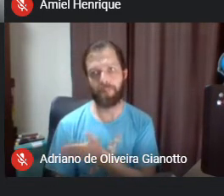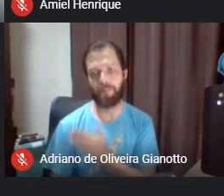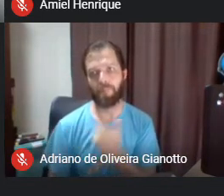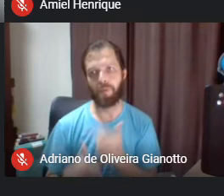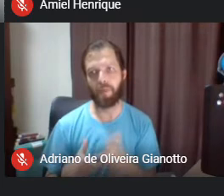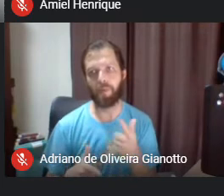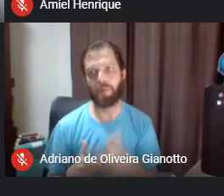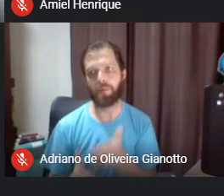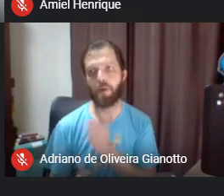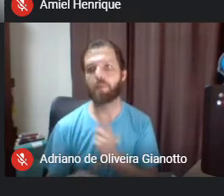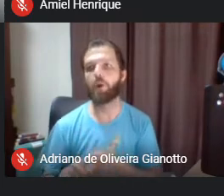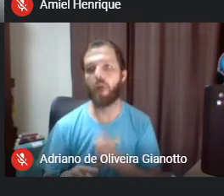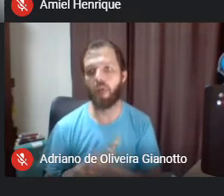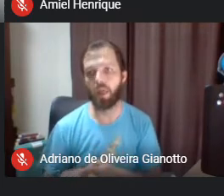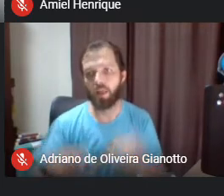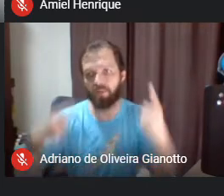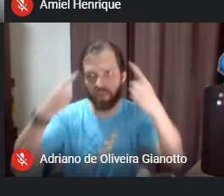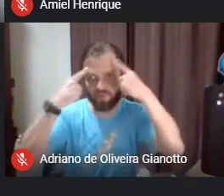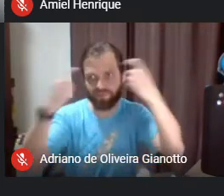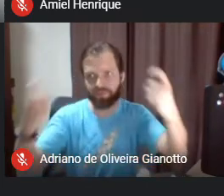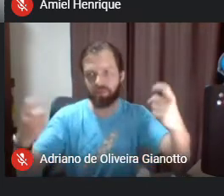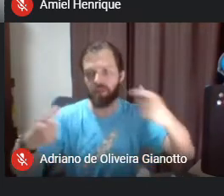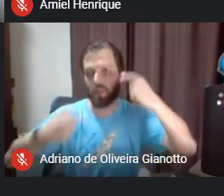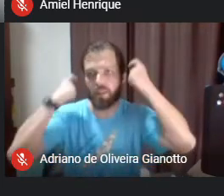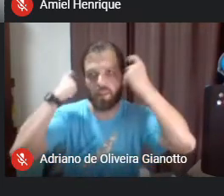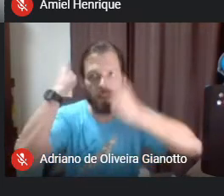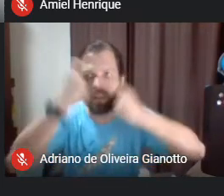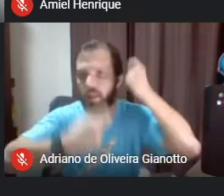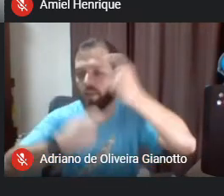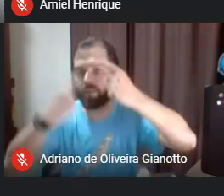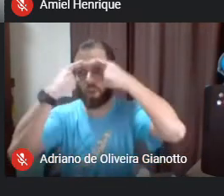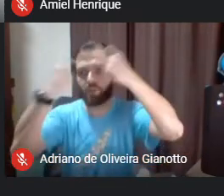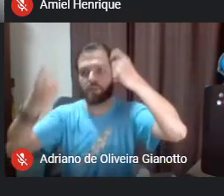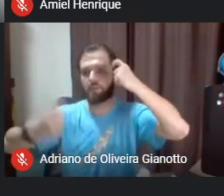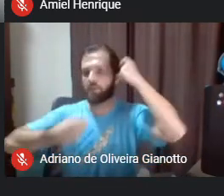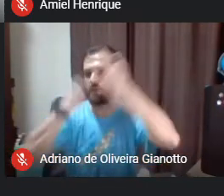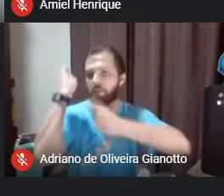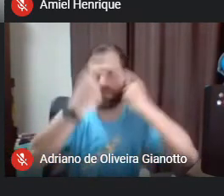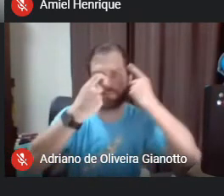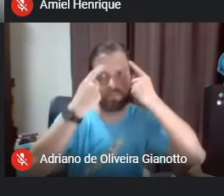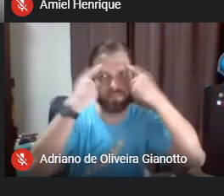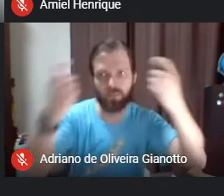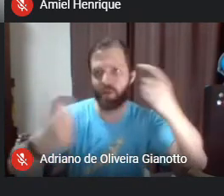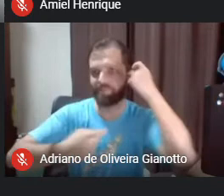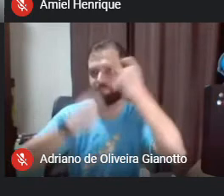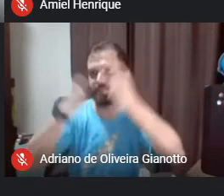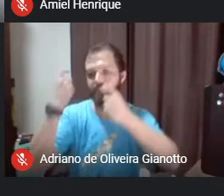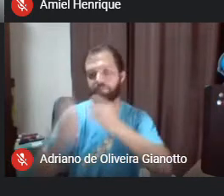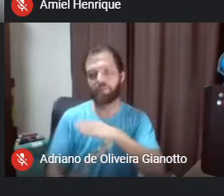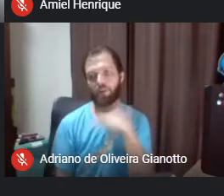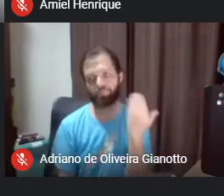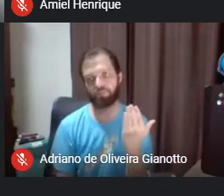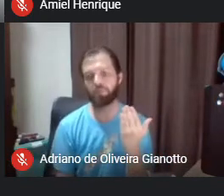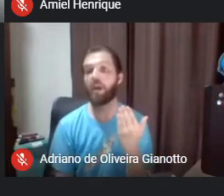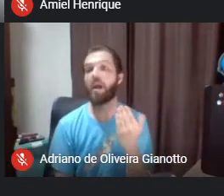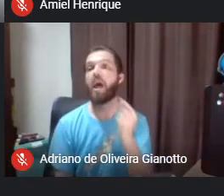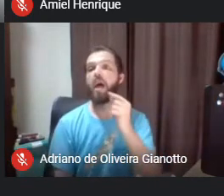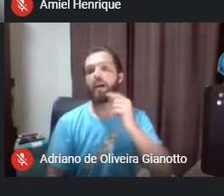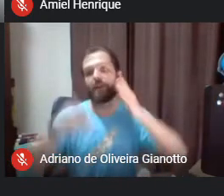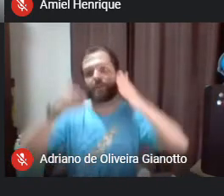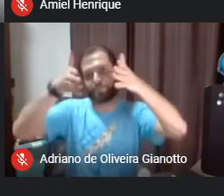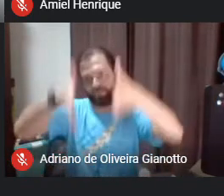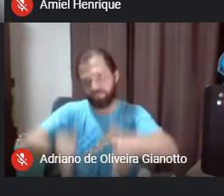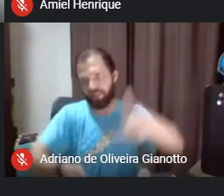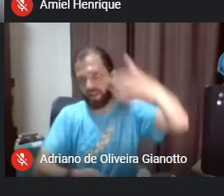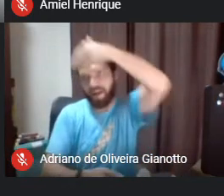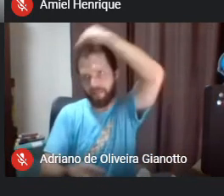por lá com problemas no coração. Por quê? Porque ele tinha muito, né, ele vivia com muito estresse,